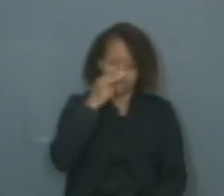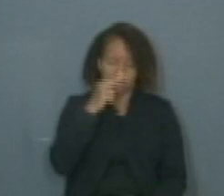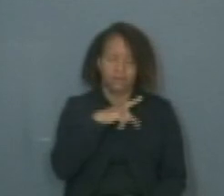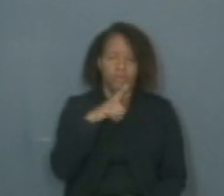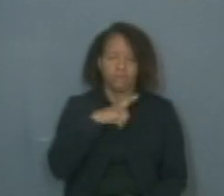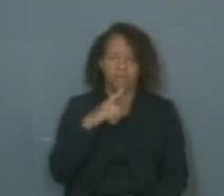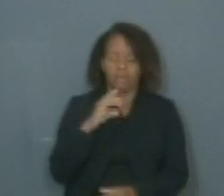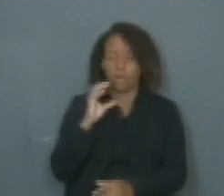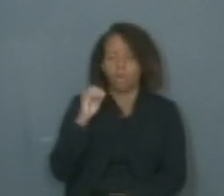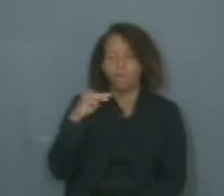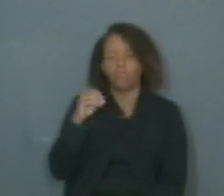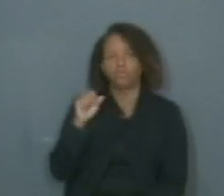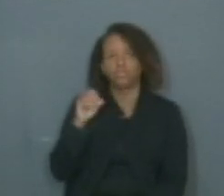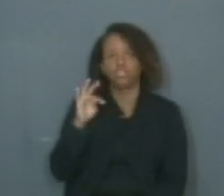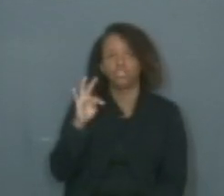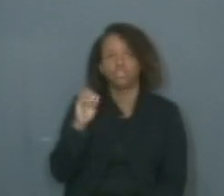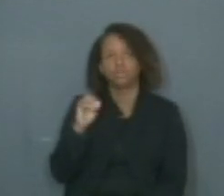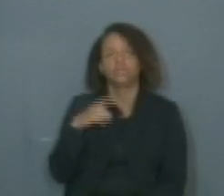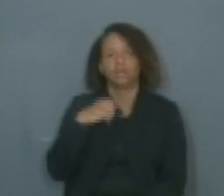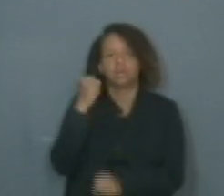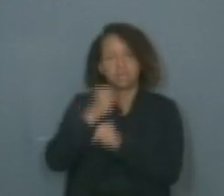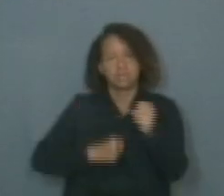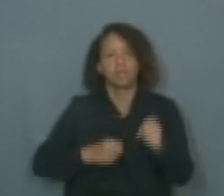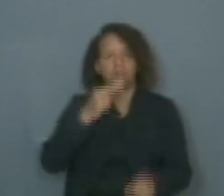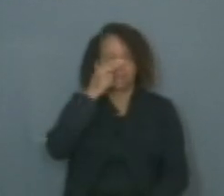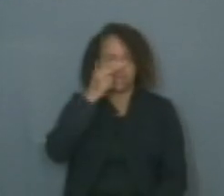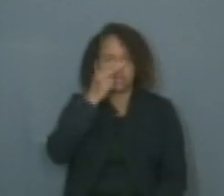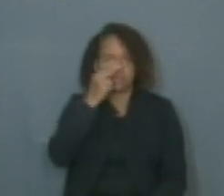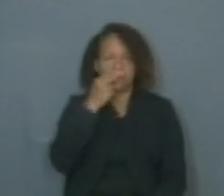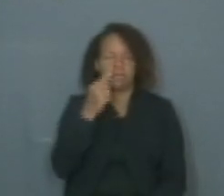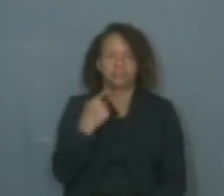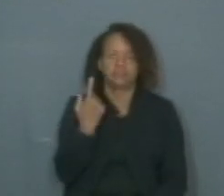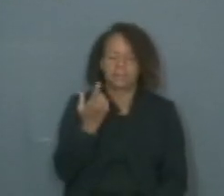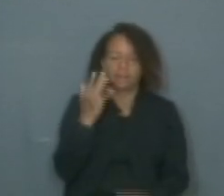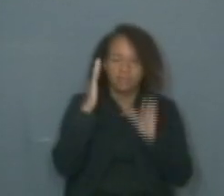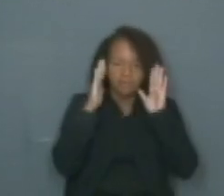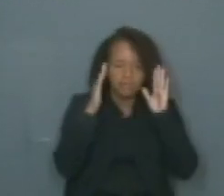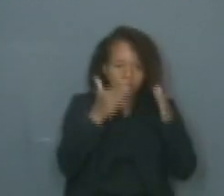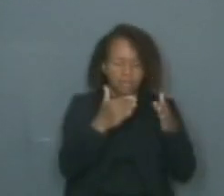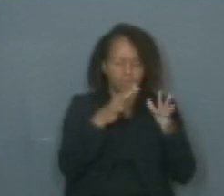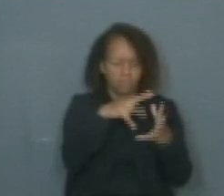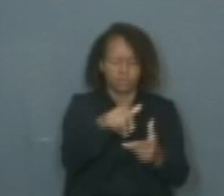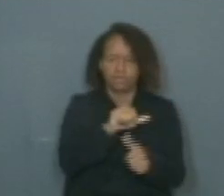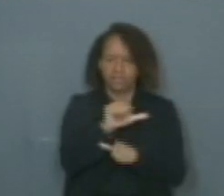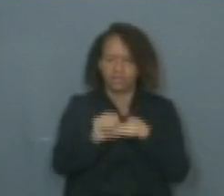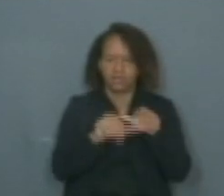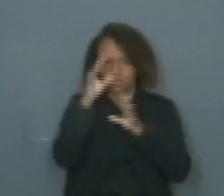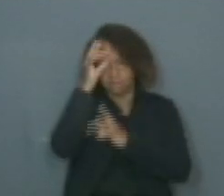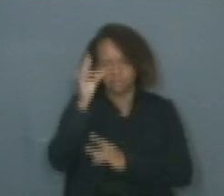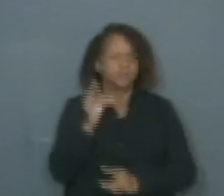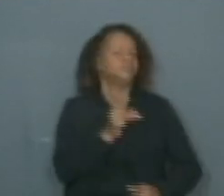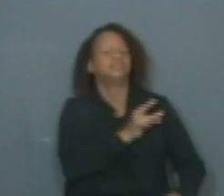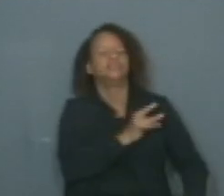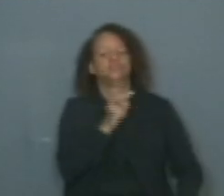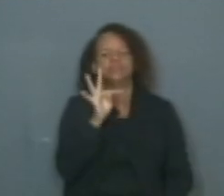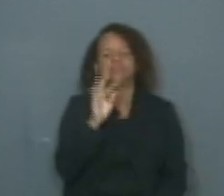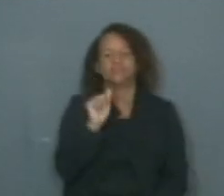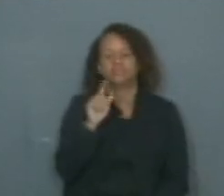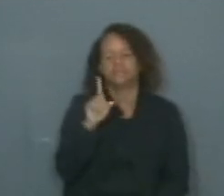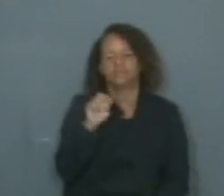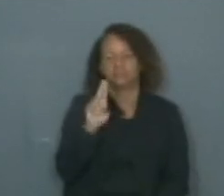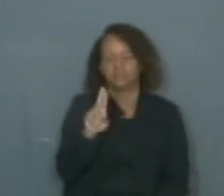comunismo, tem assassinato de cristãos. E imposição de uma forma de enxergar o mundo. E dou a parte para o vereador Tadeu Calheiro.